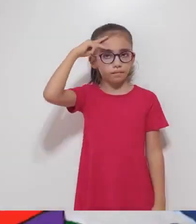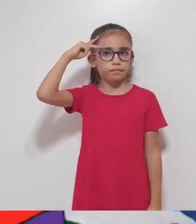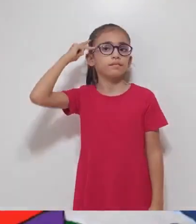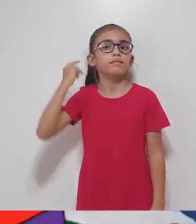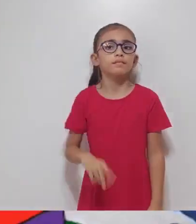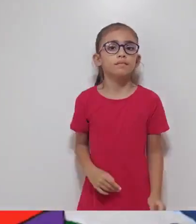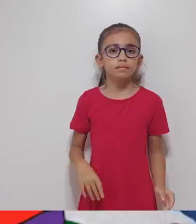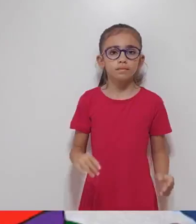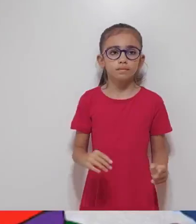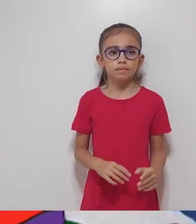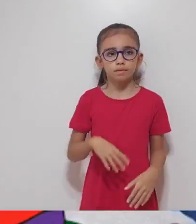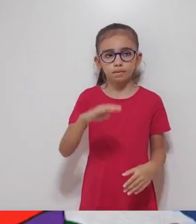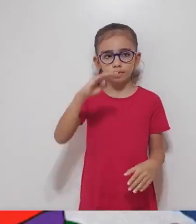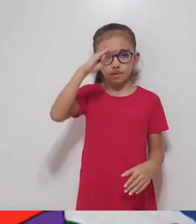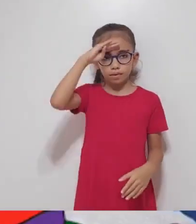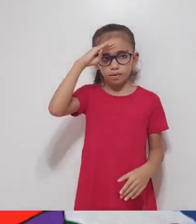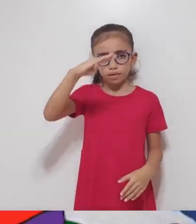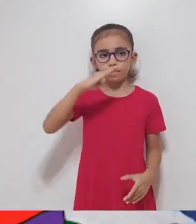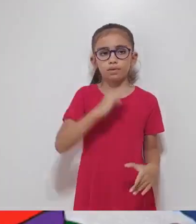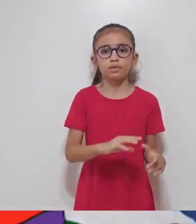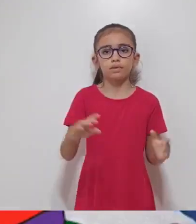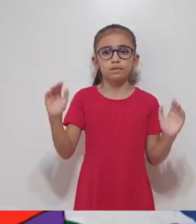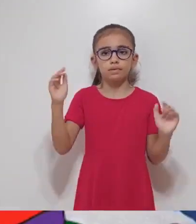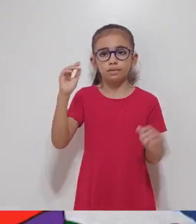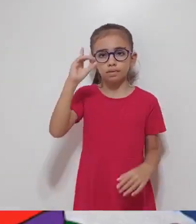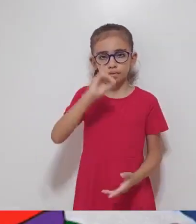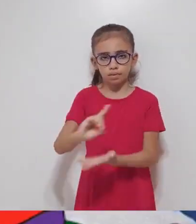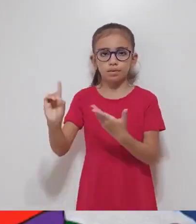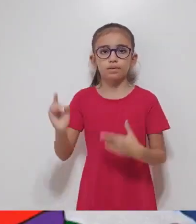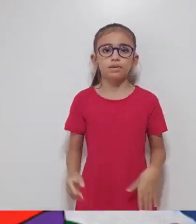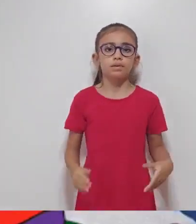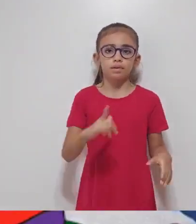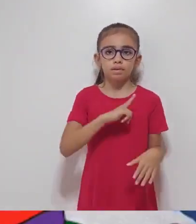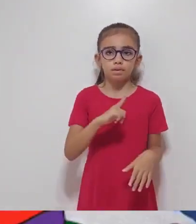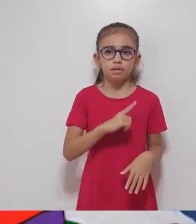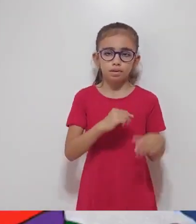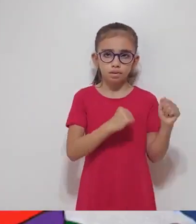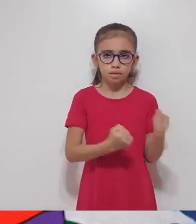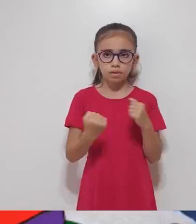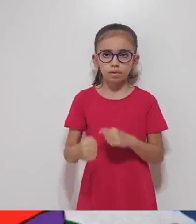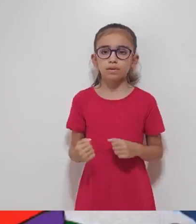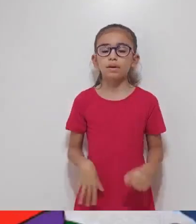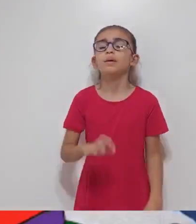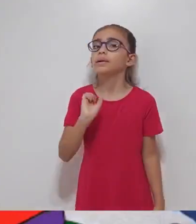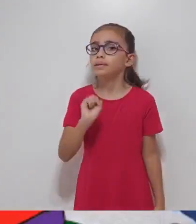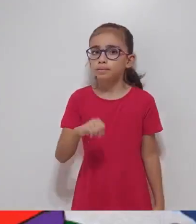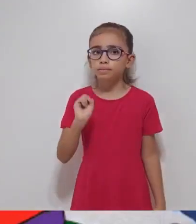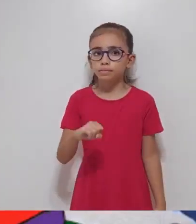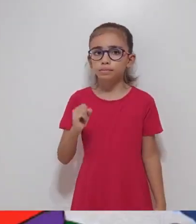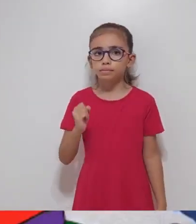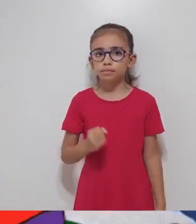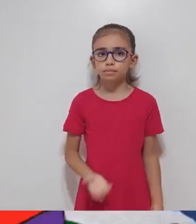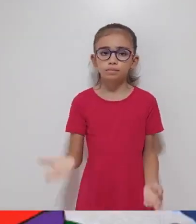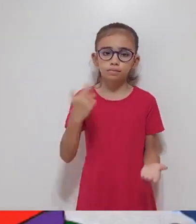de uma pessoa obediente a Deus tem muito poder. Isso